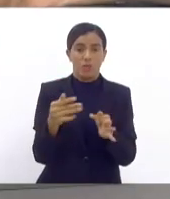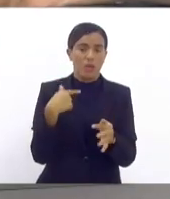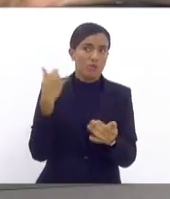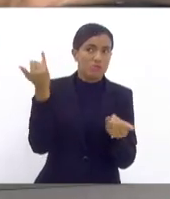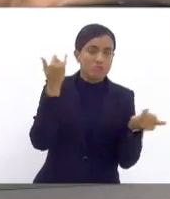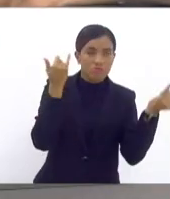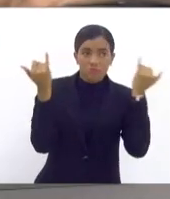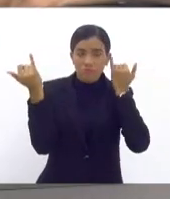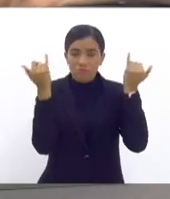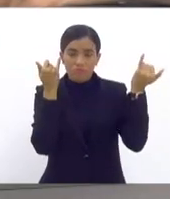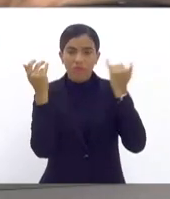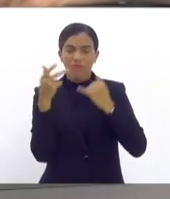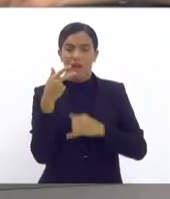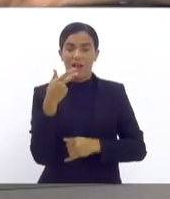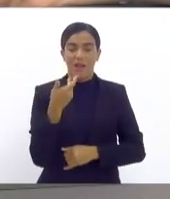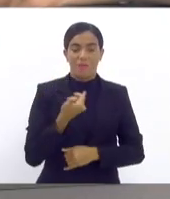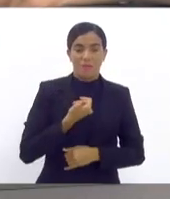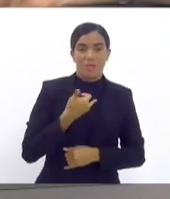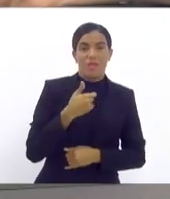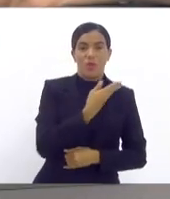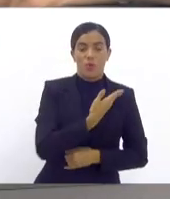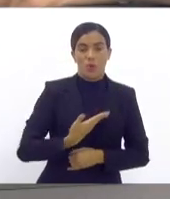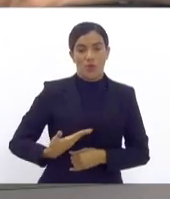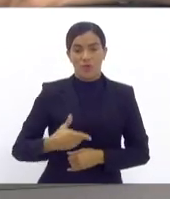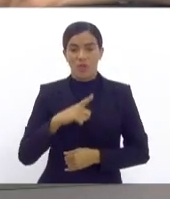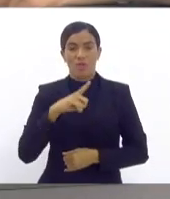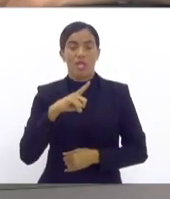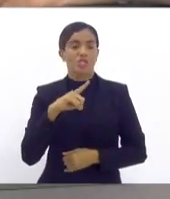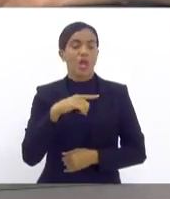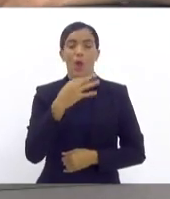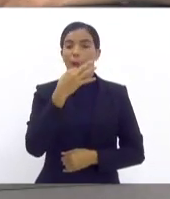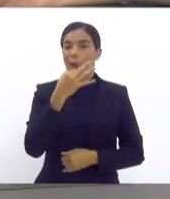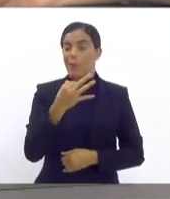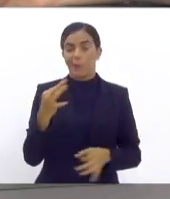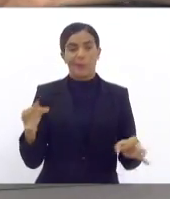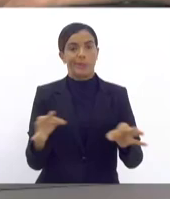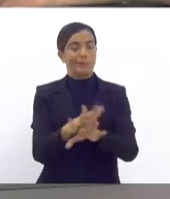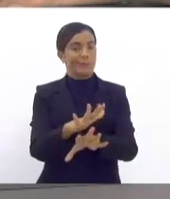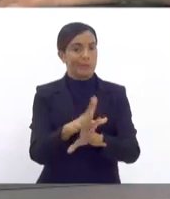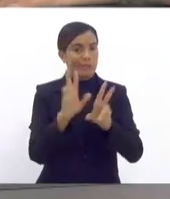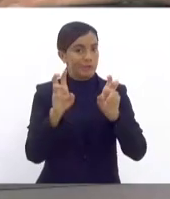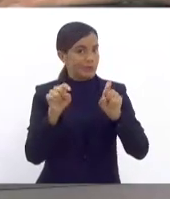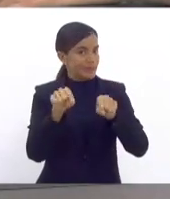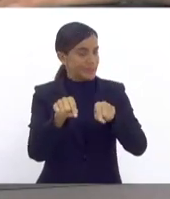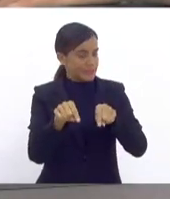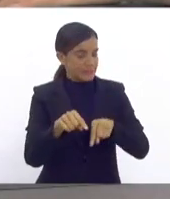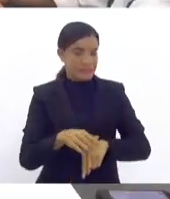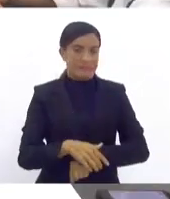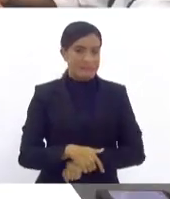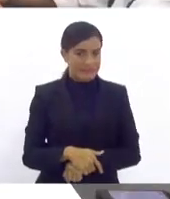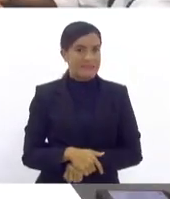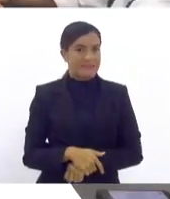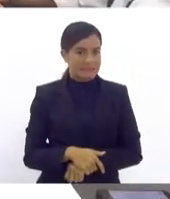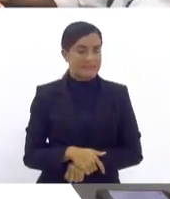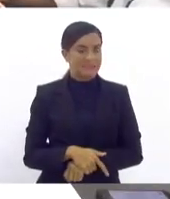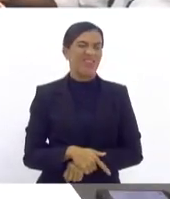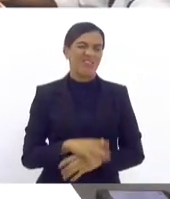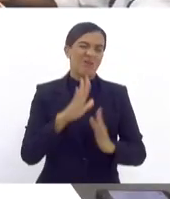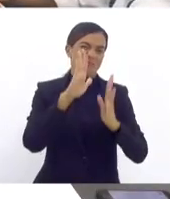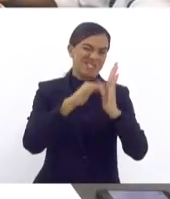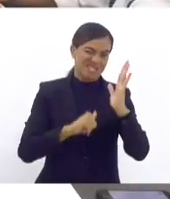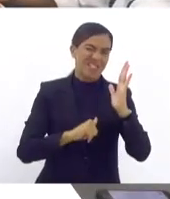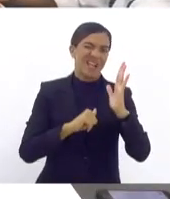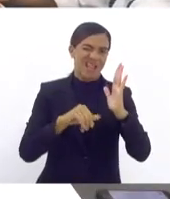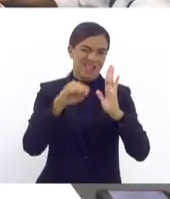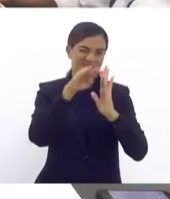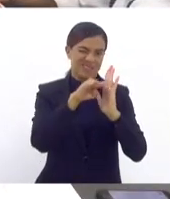governador tem uma posição formada sobre esse assunto. Então vamos retirar de pauta 73